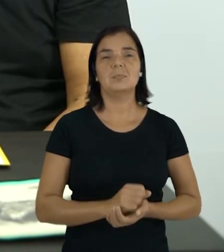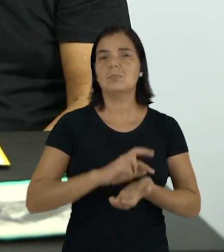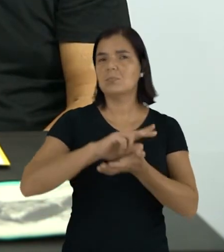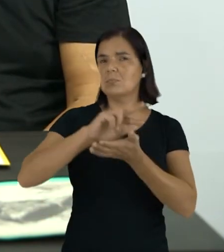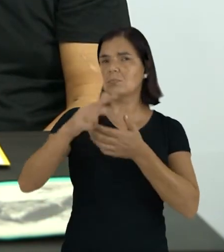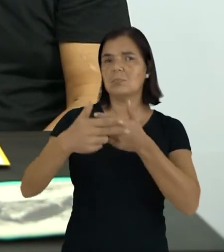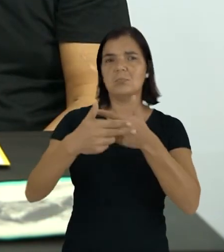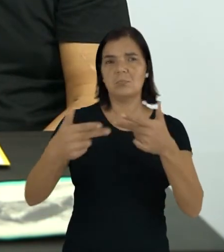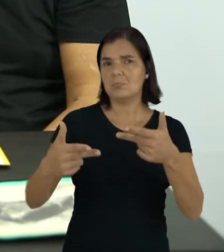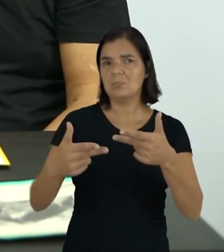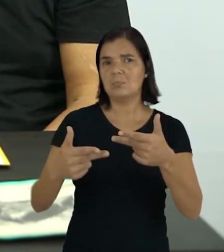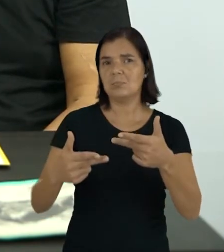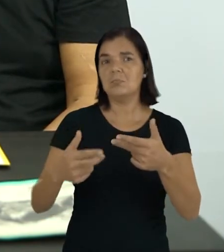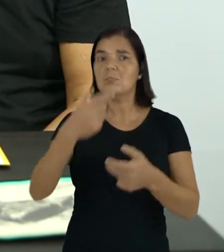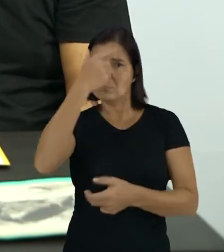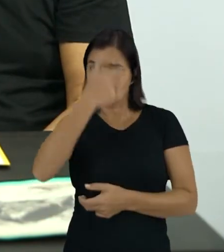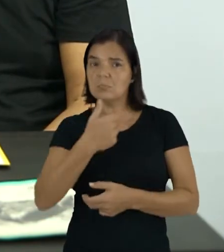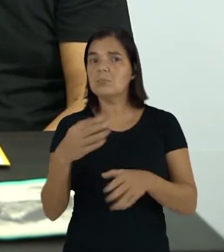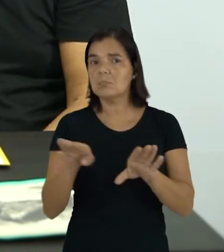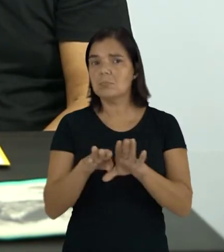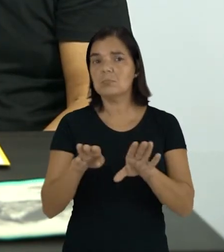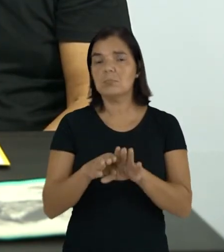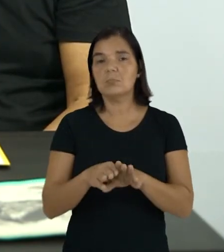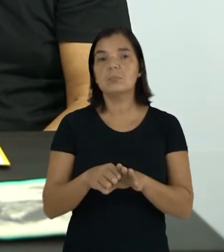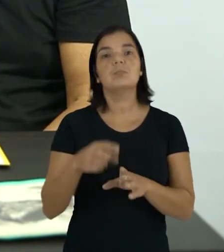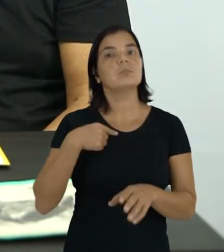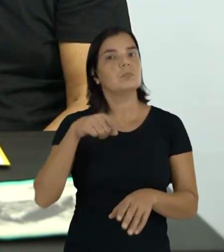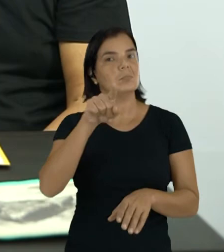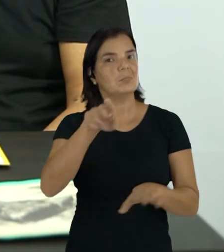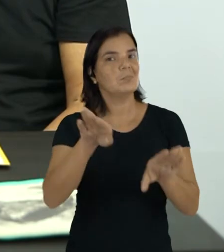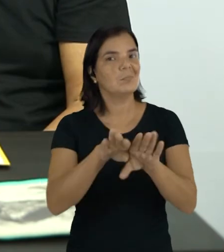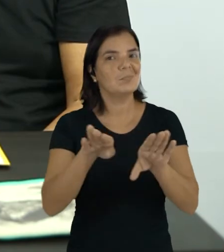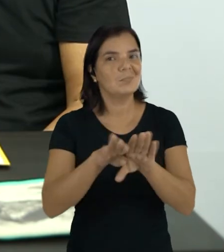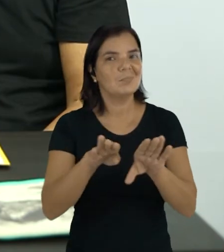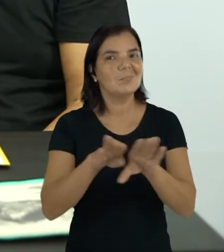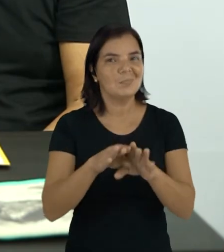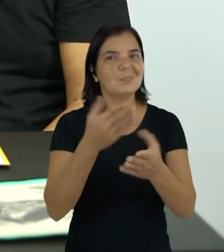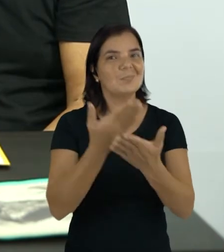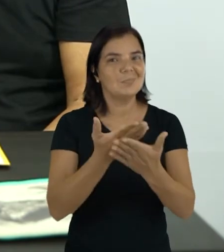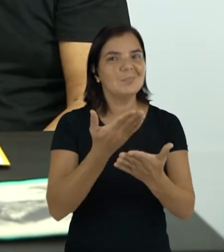várias coisas, estudando sobre a gente também. Da mesma forma que você estuda